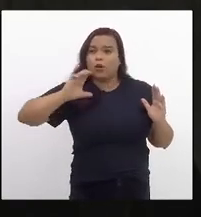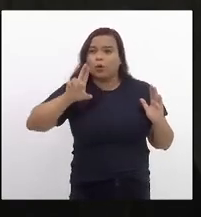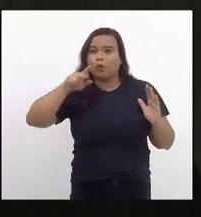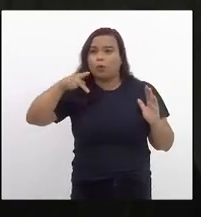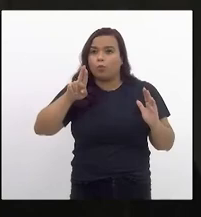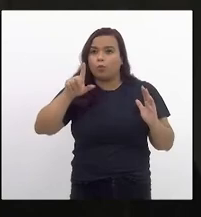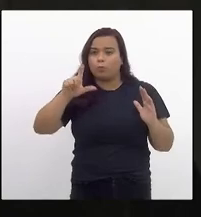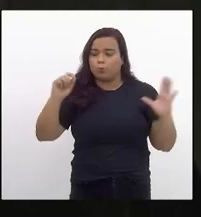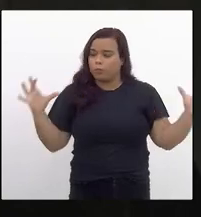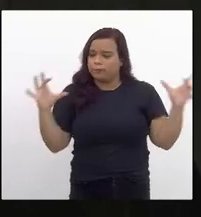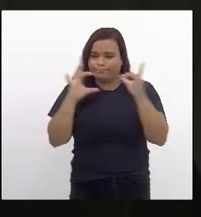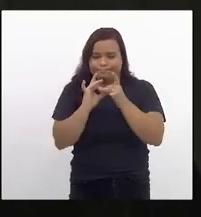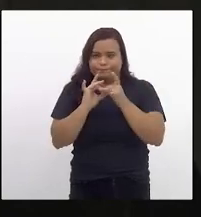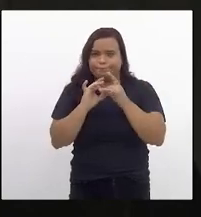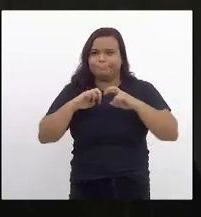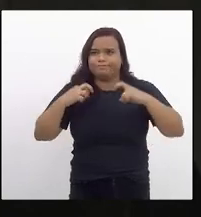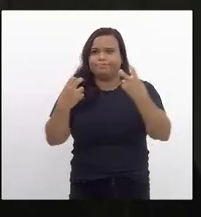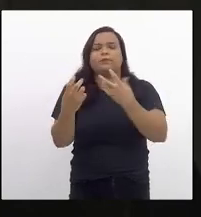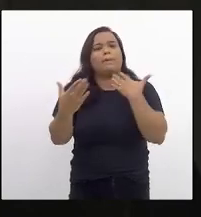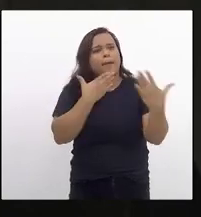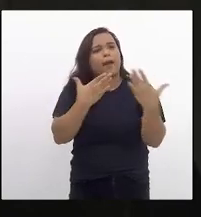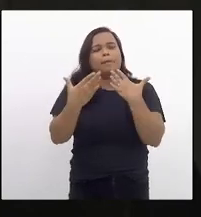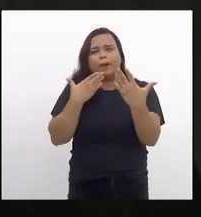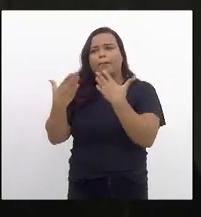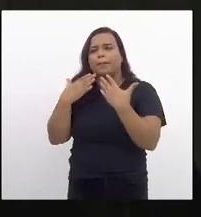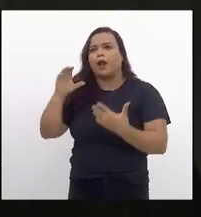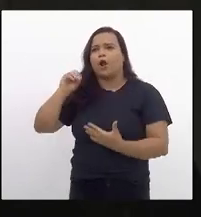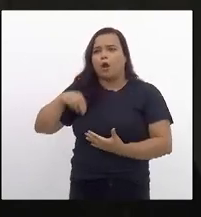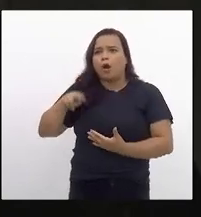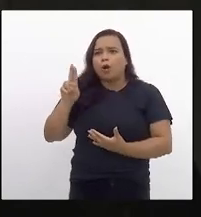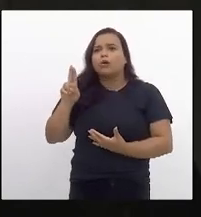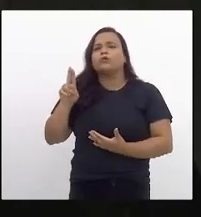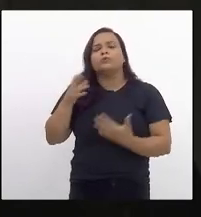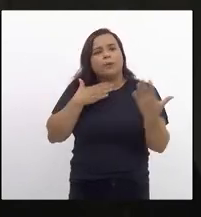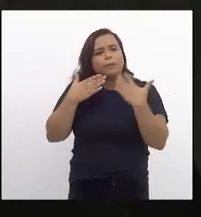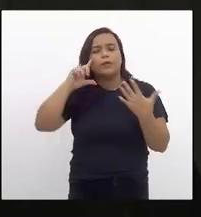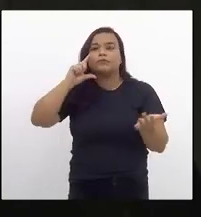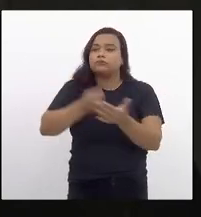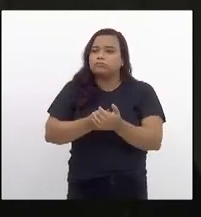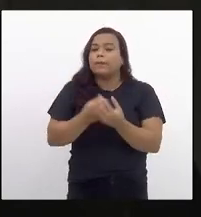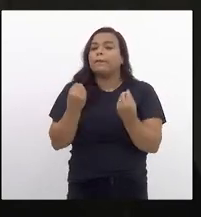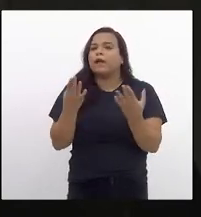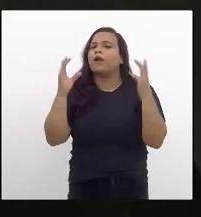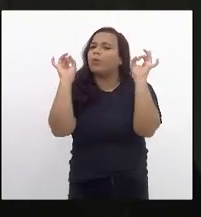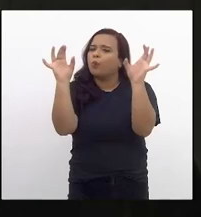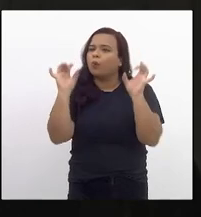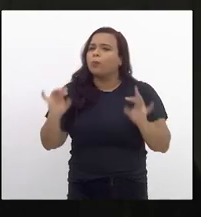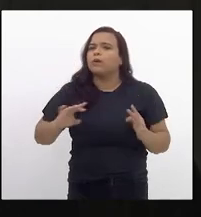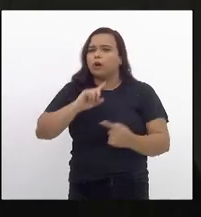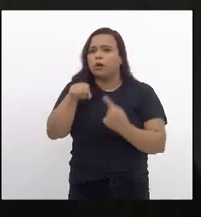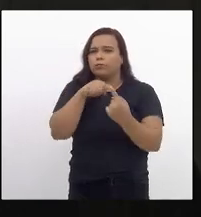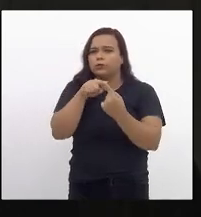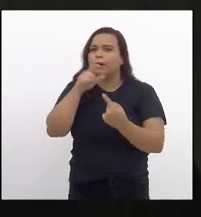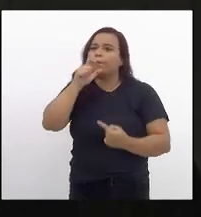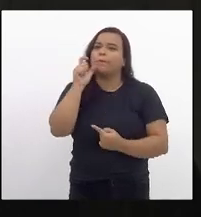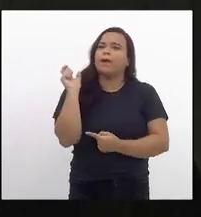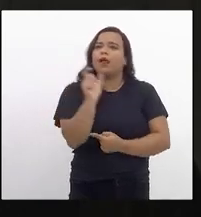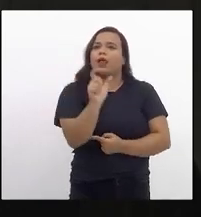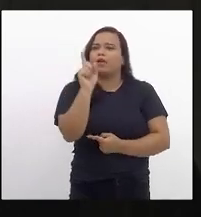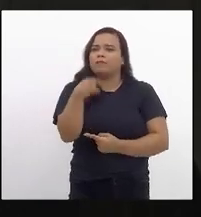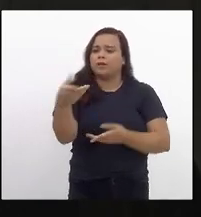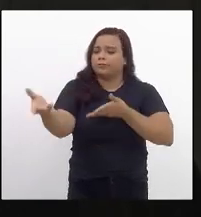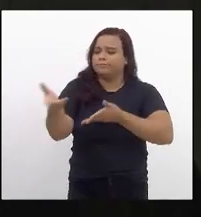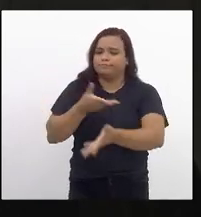sustentável para o comprimento os objetivos a palavra de ordem é